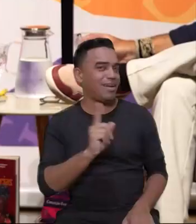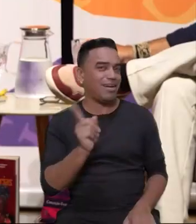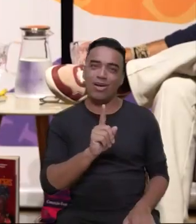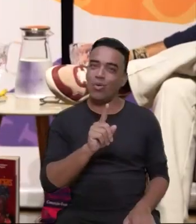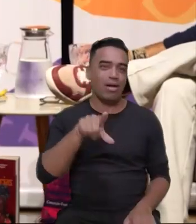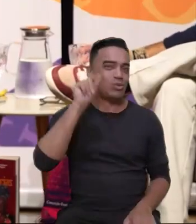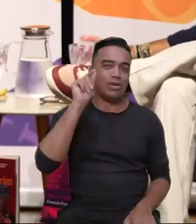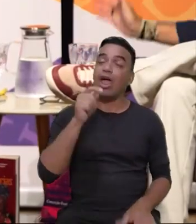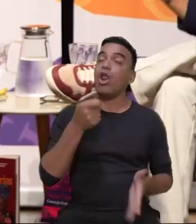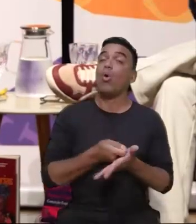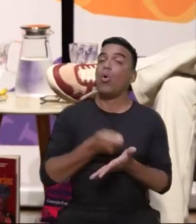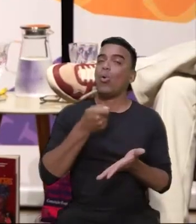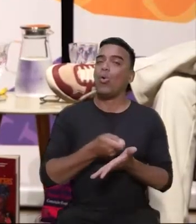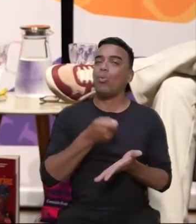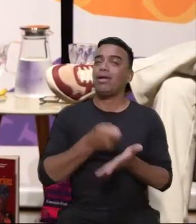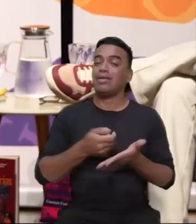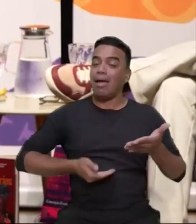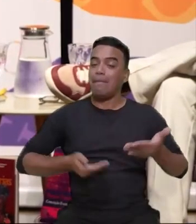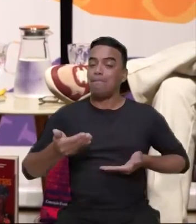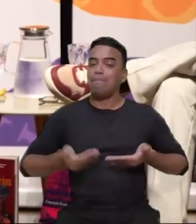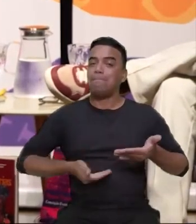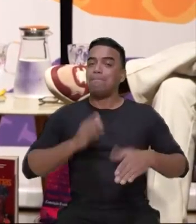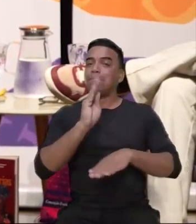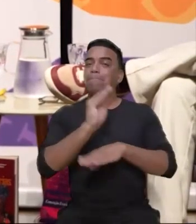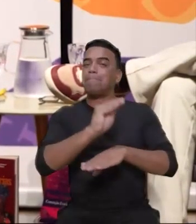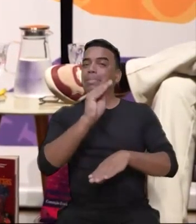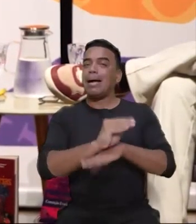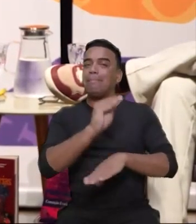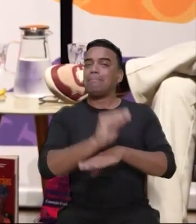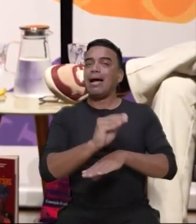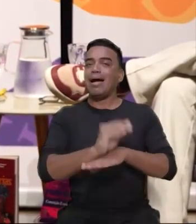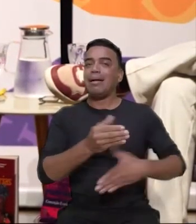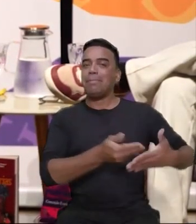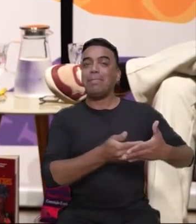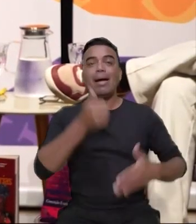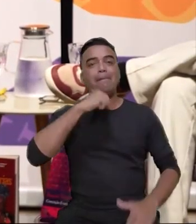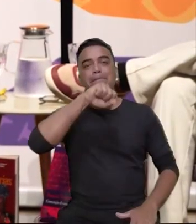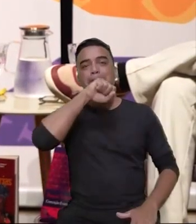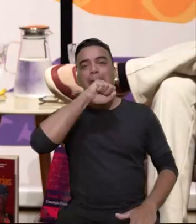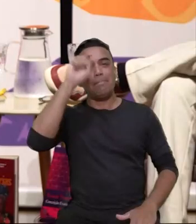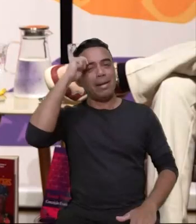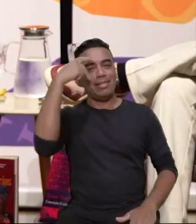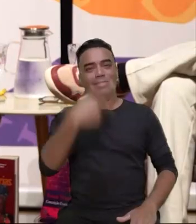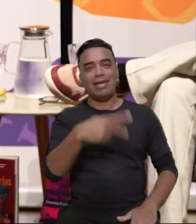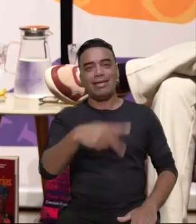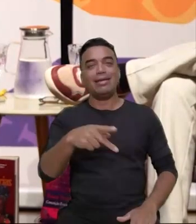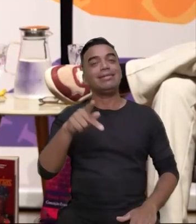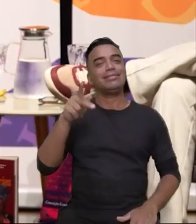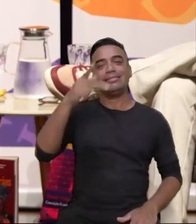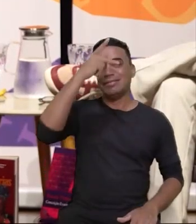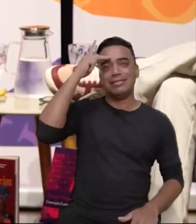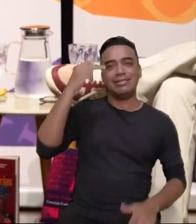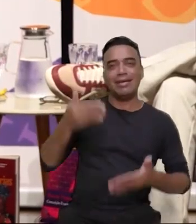nada disso. Ela tinha obrigação, ela era babá, ela era mãe preta dessas crianças, e ela tinha de distrair